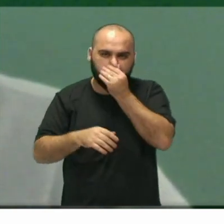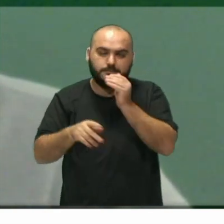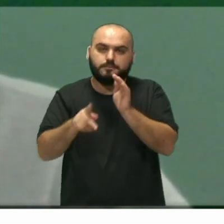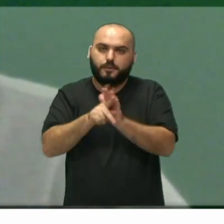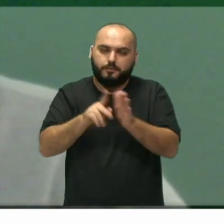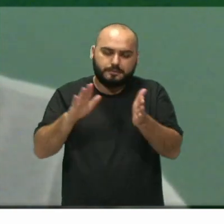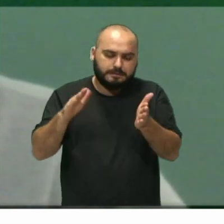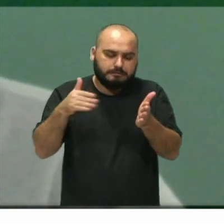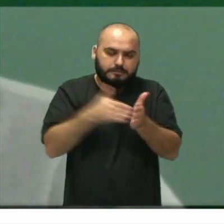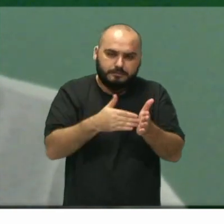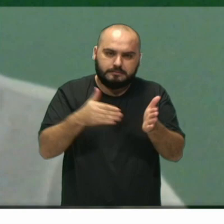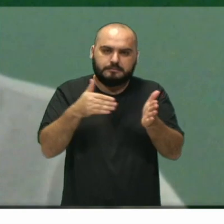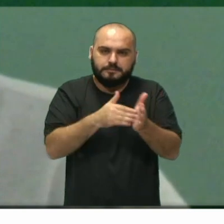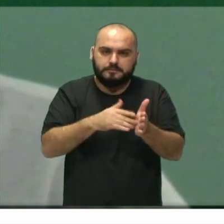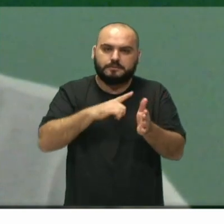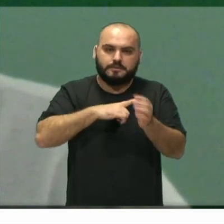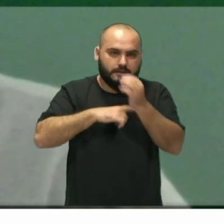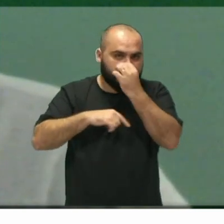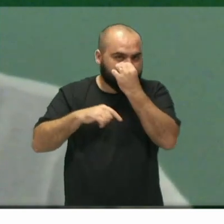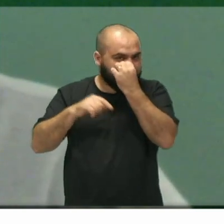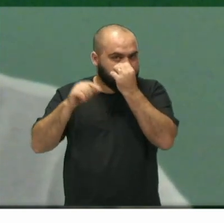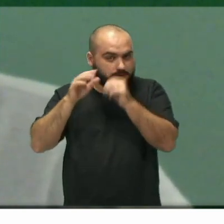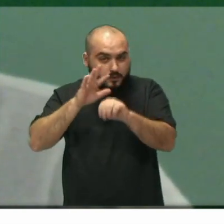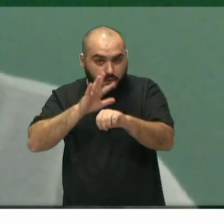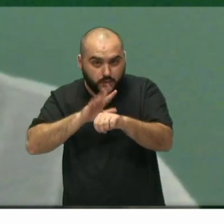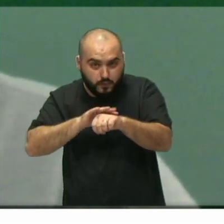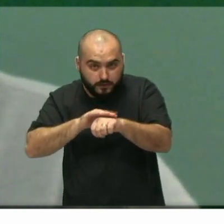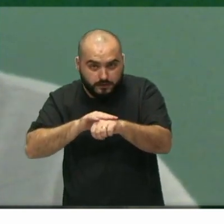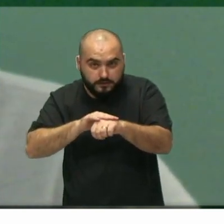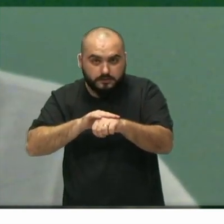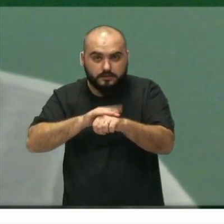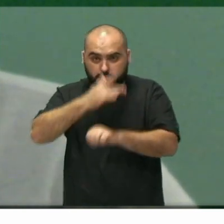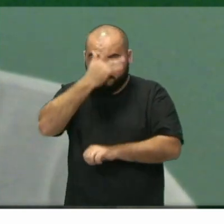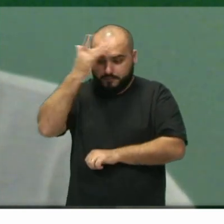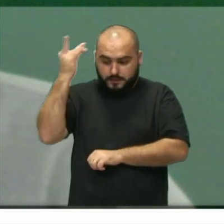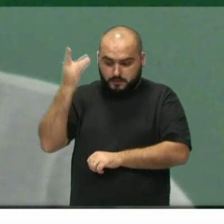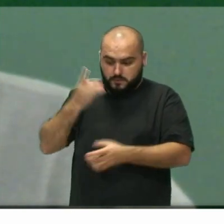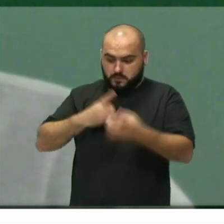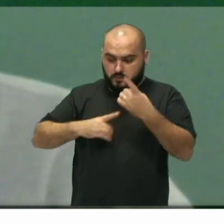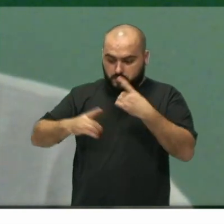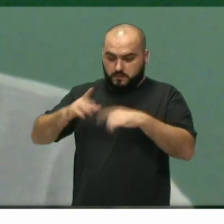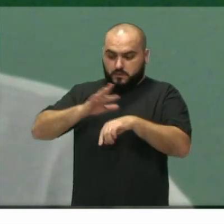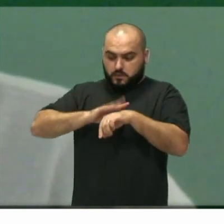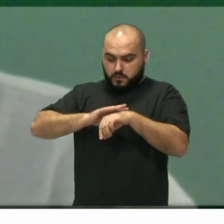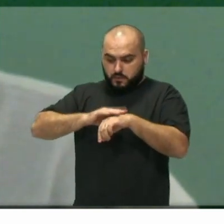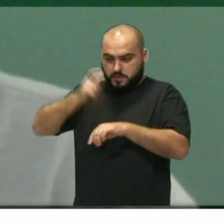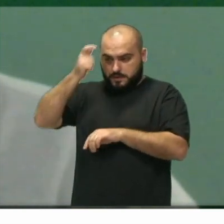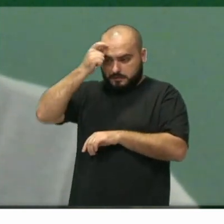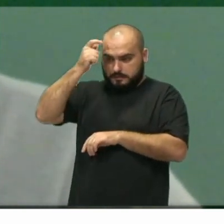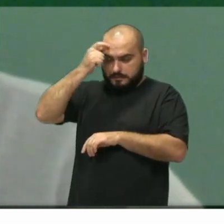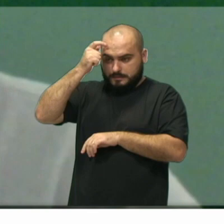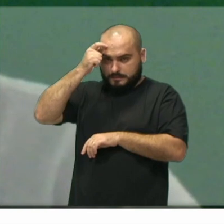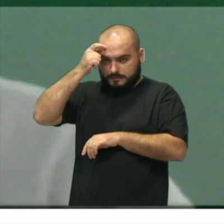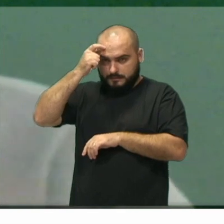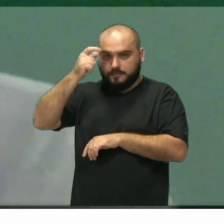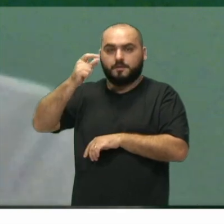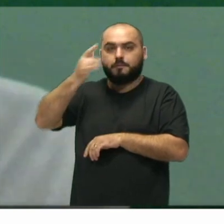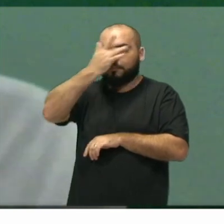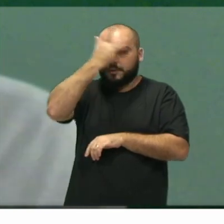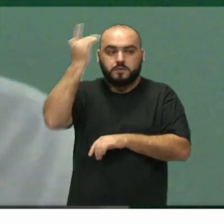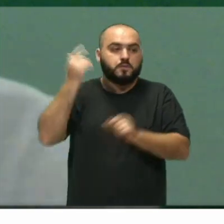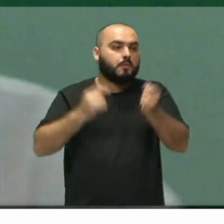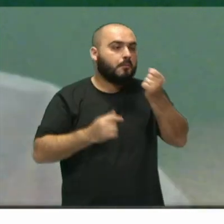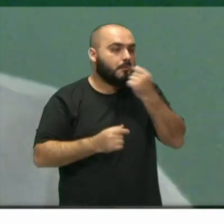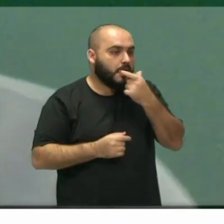que existe em relação à doença mental, ao portador da doença mental, aquele que usa a